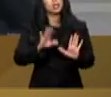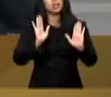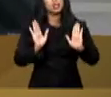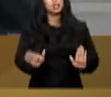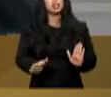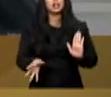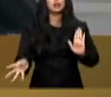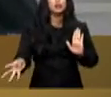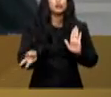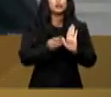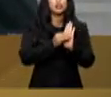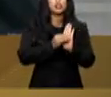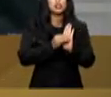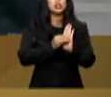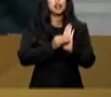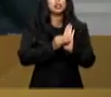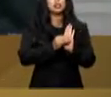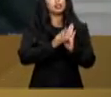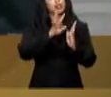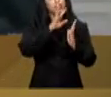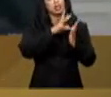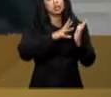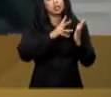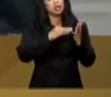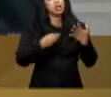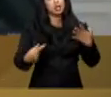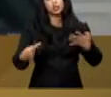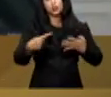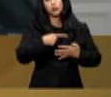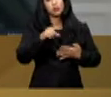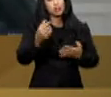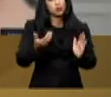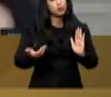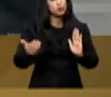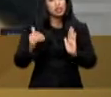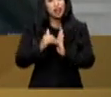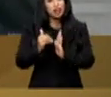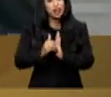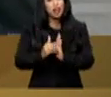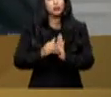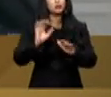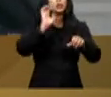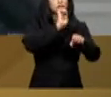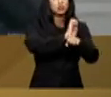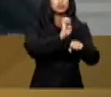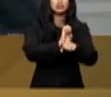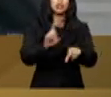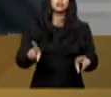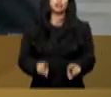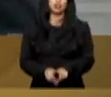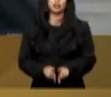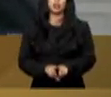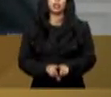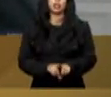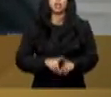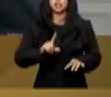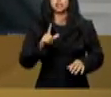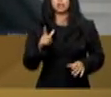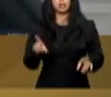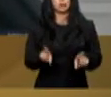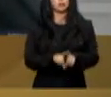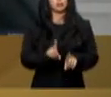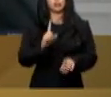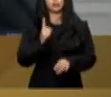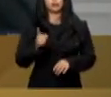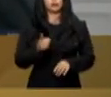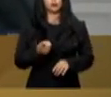eram fixadas em resolução do Senado e pela legislação dos próprios estados. Também não foi o convênio ICMS